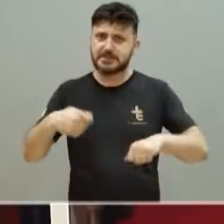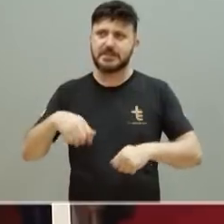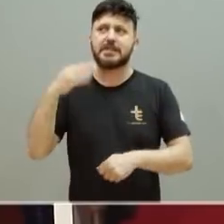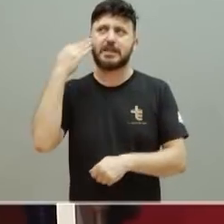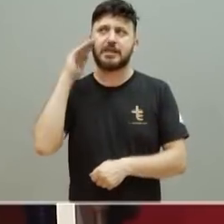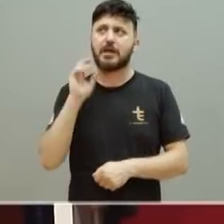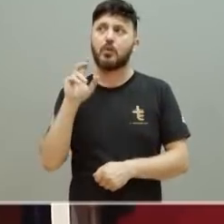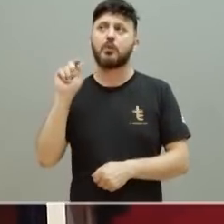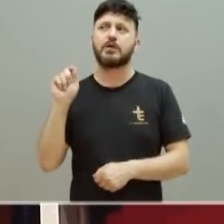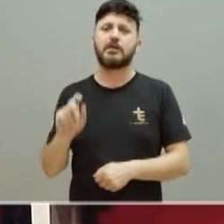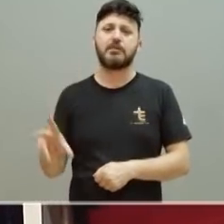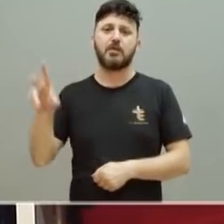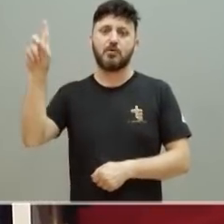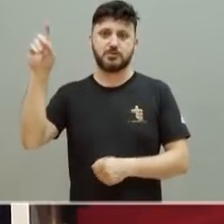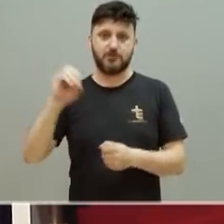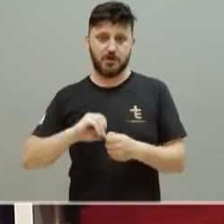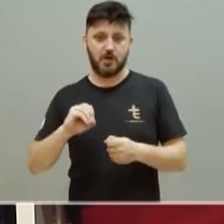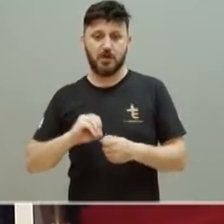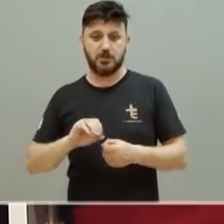esse.